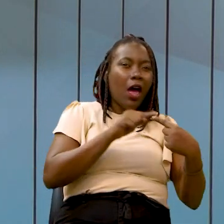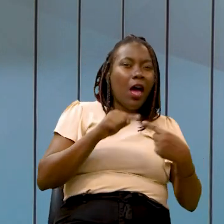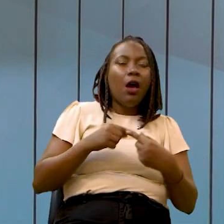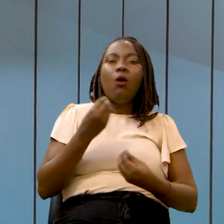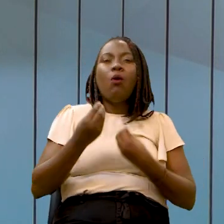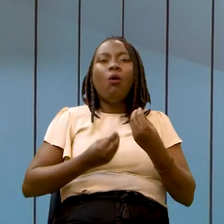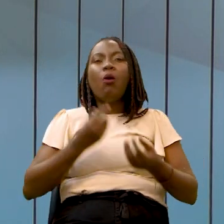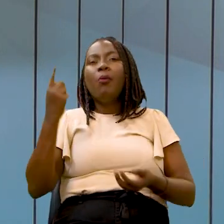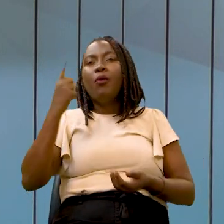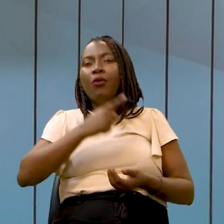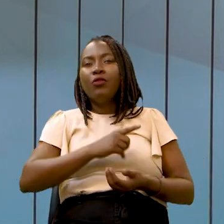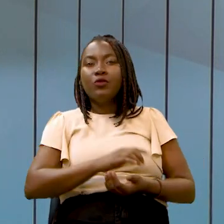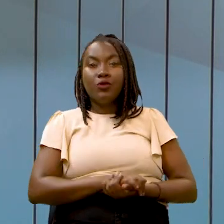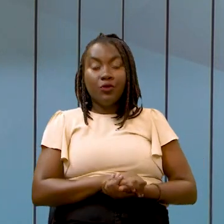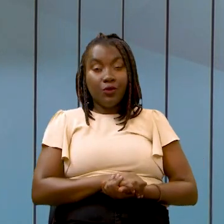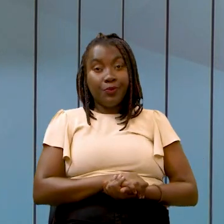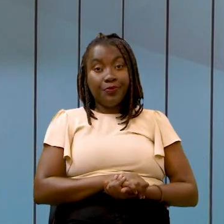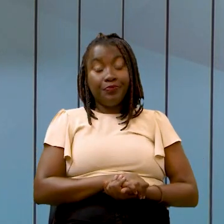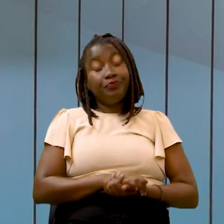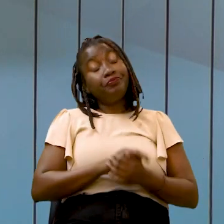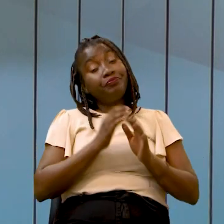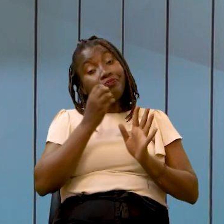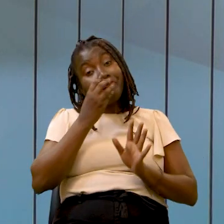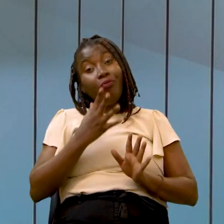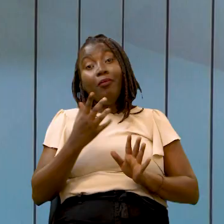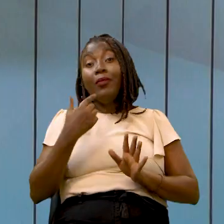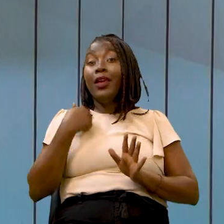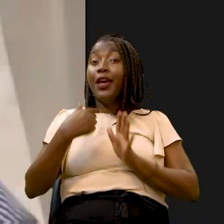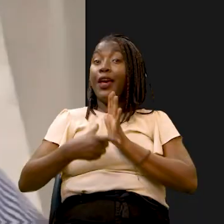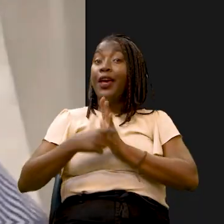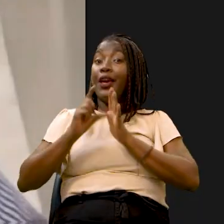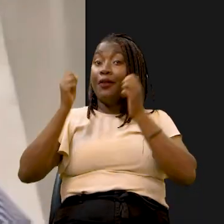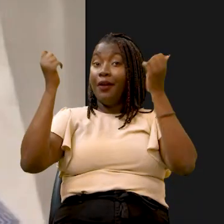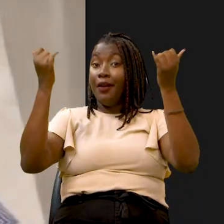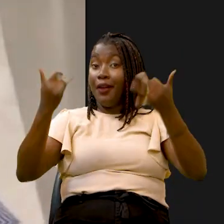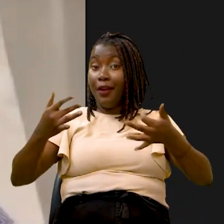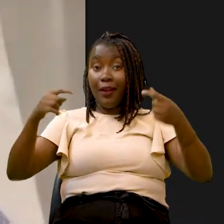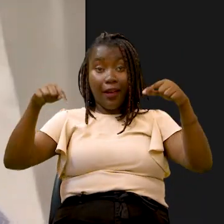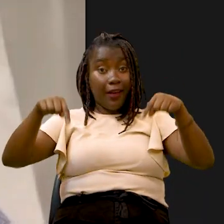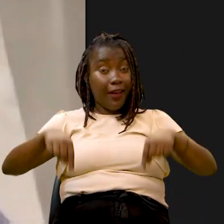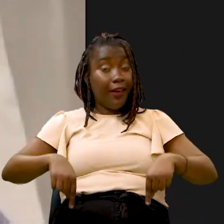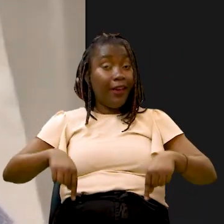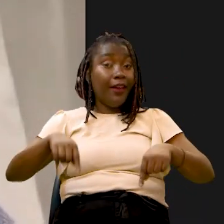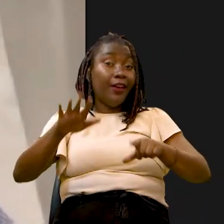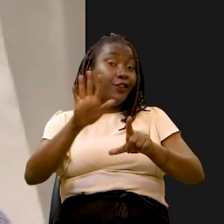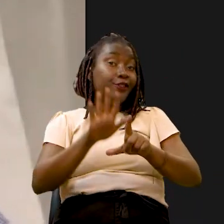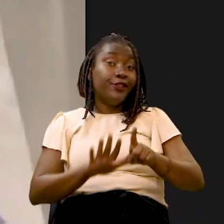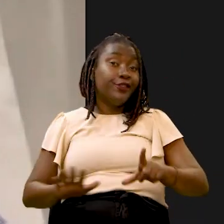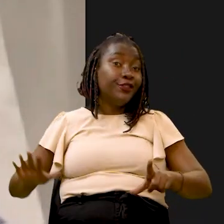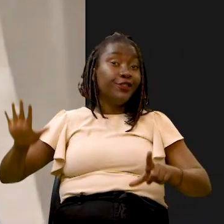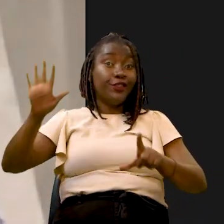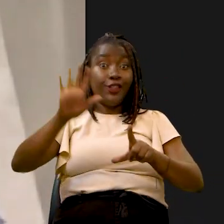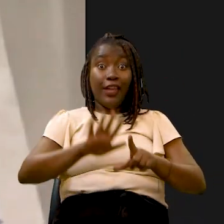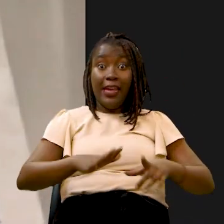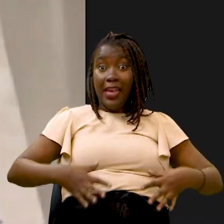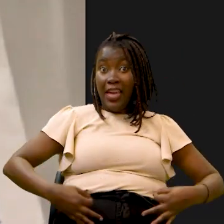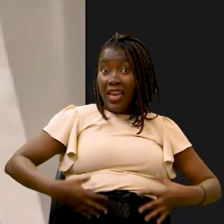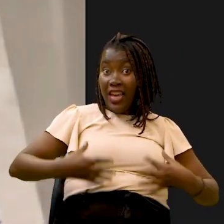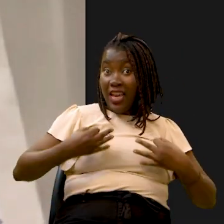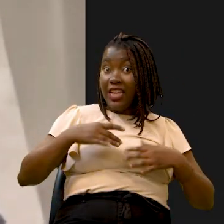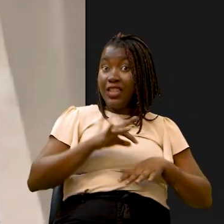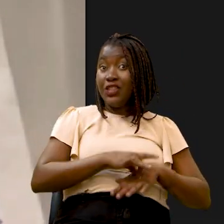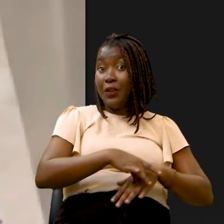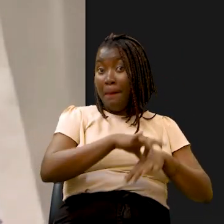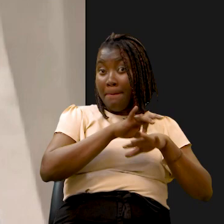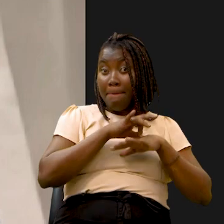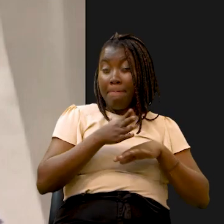para alguns casos. Como que isso funciona? Bom, como eu mencionei aqui, em geral, para